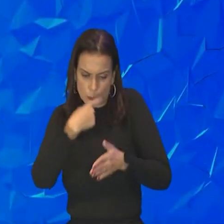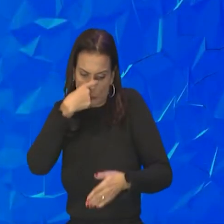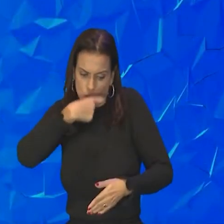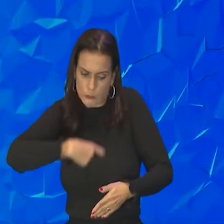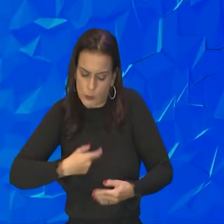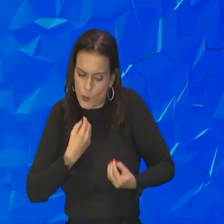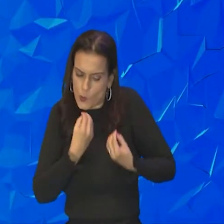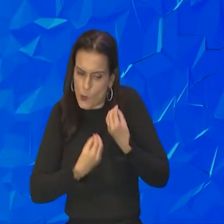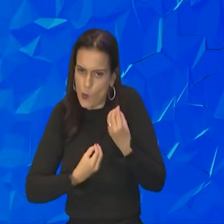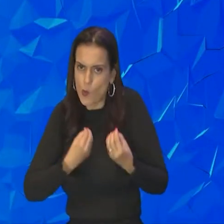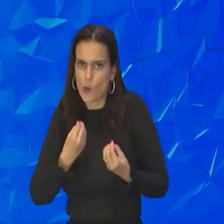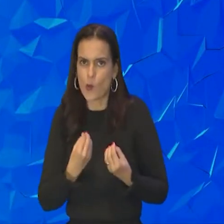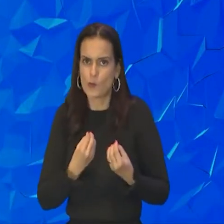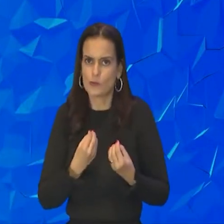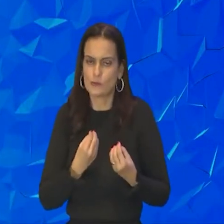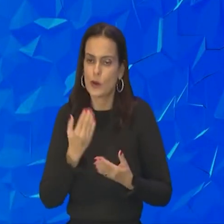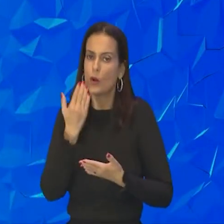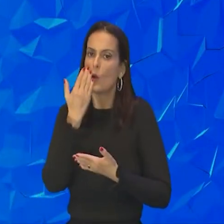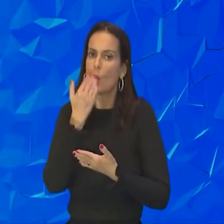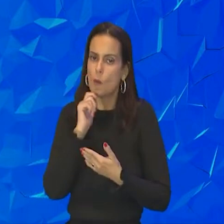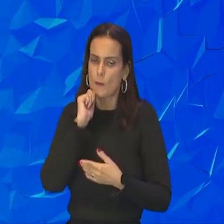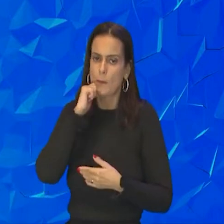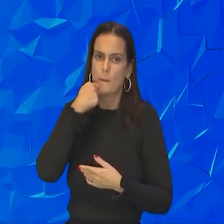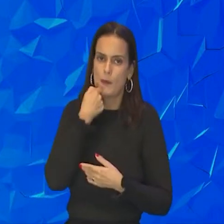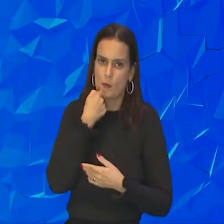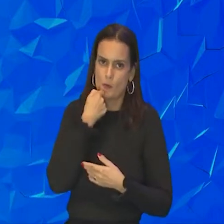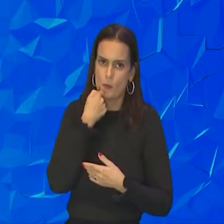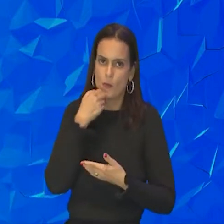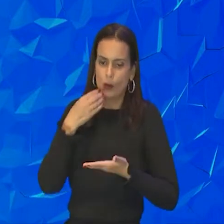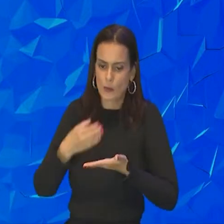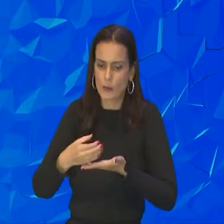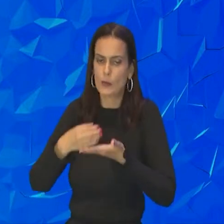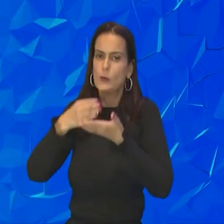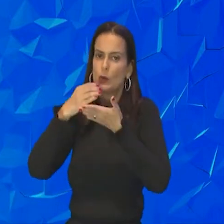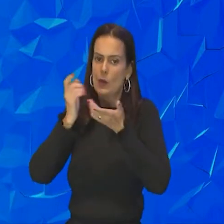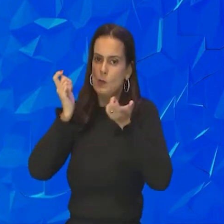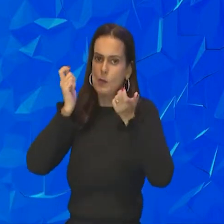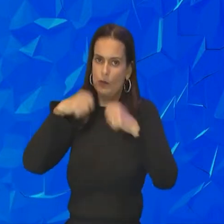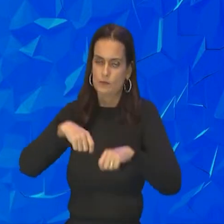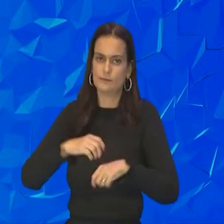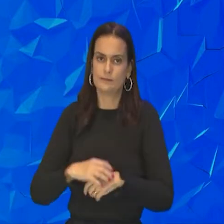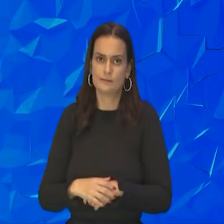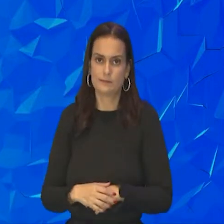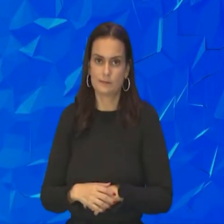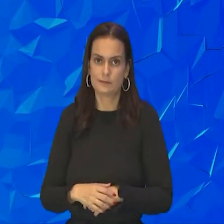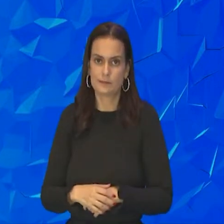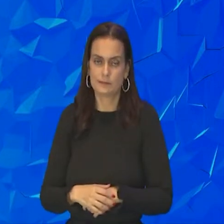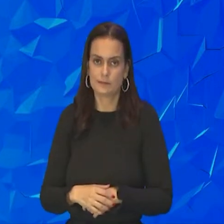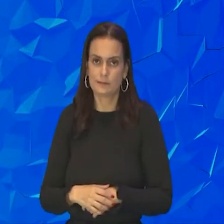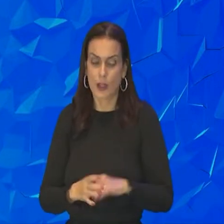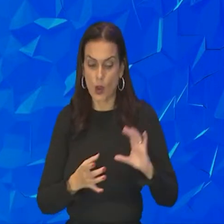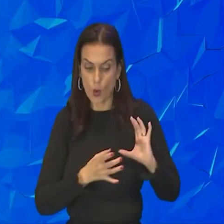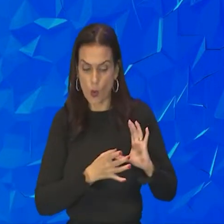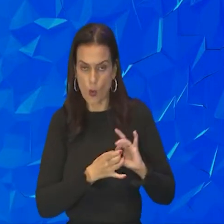mesmo, e assim coma do pão e beba do cálice. O contexto de 1 Coríntios capítulo 11,